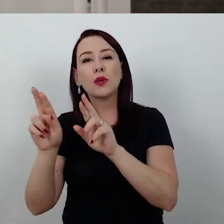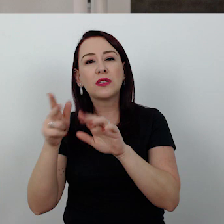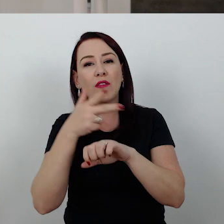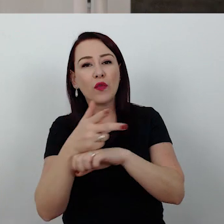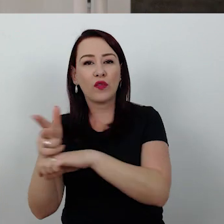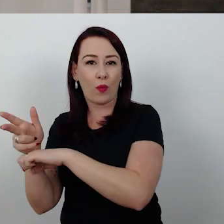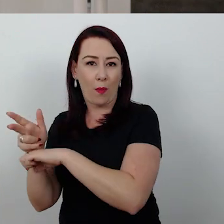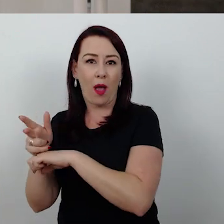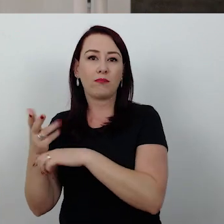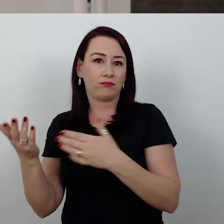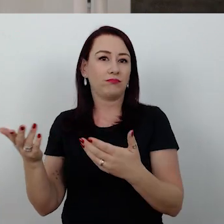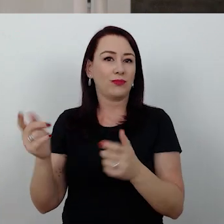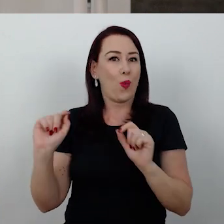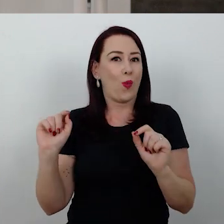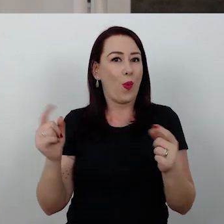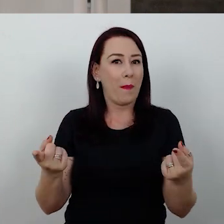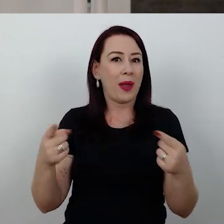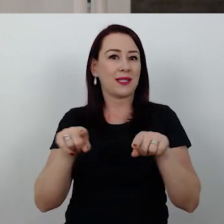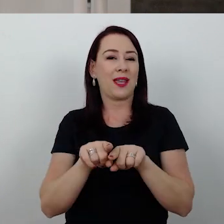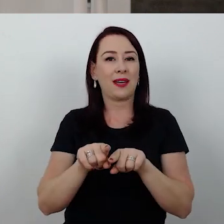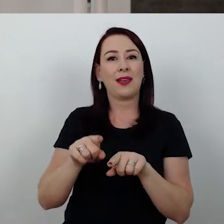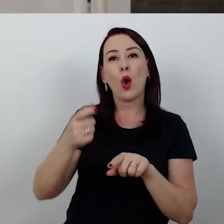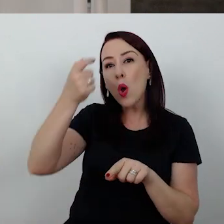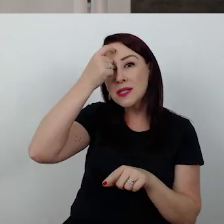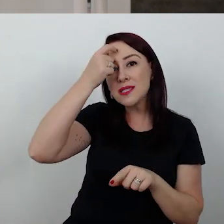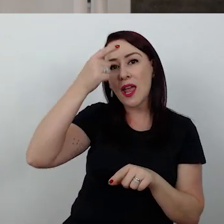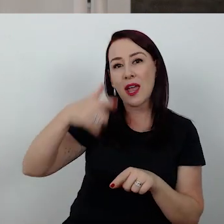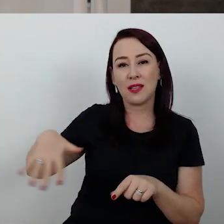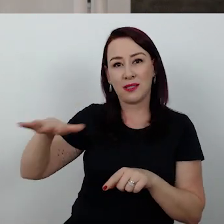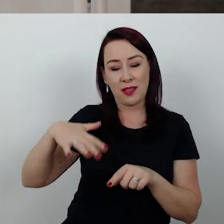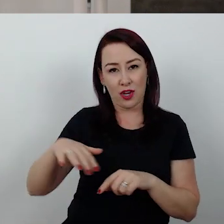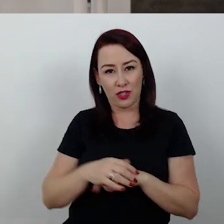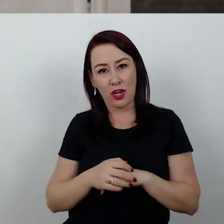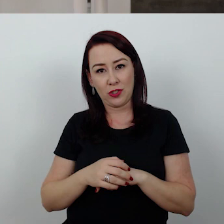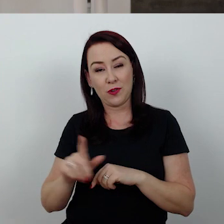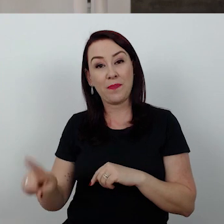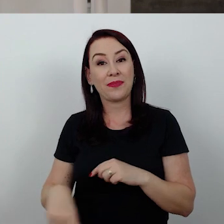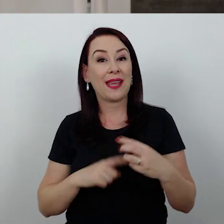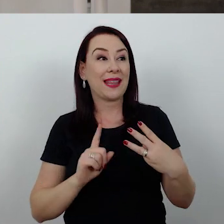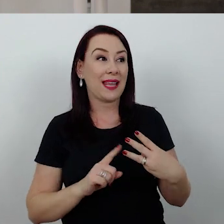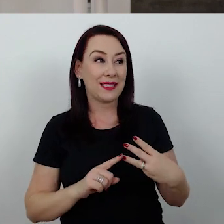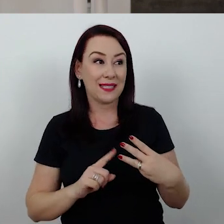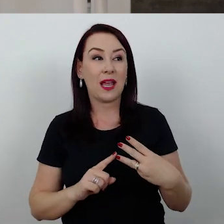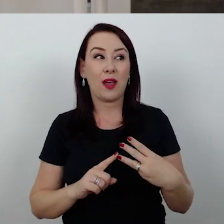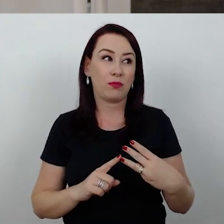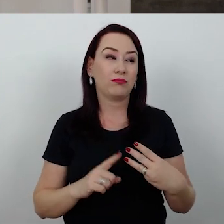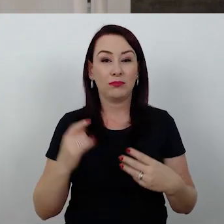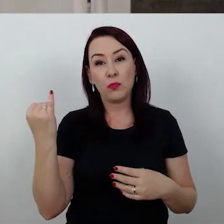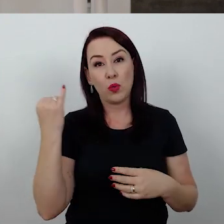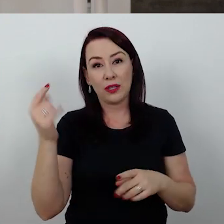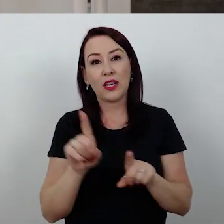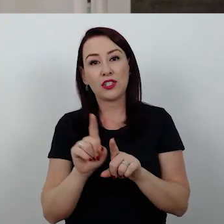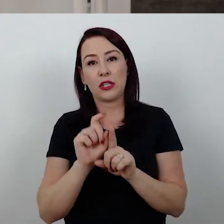essa produção. Então, também essa sensibilização do setor e, por terceiro, assim, que é muito importante também,